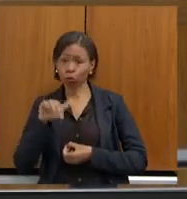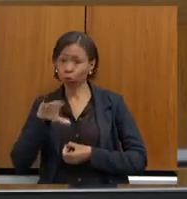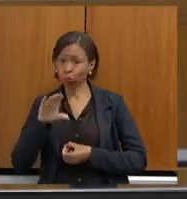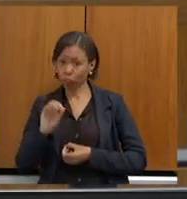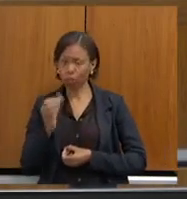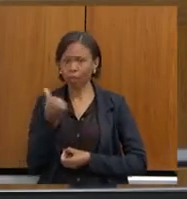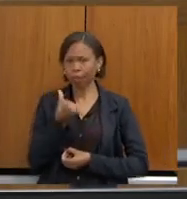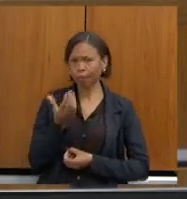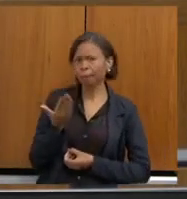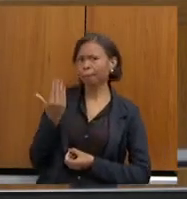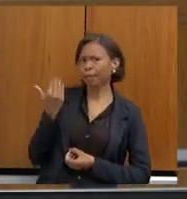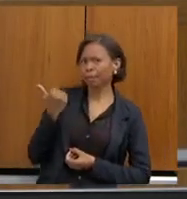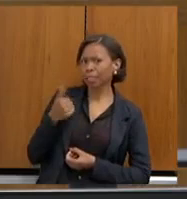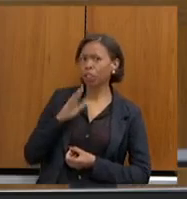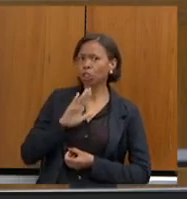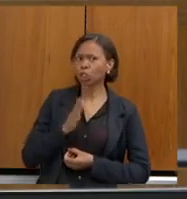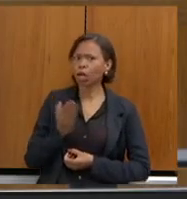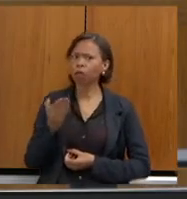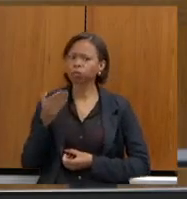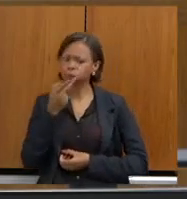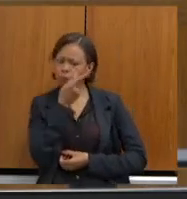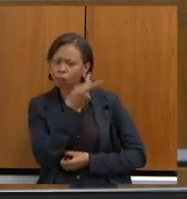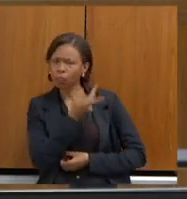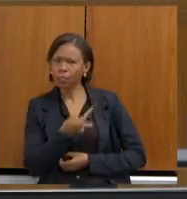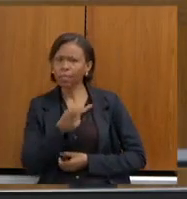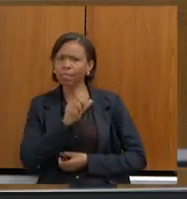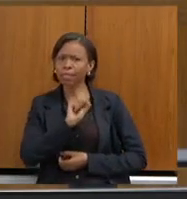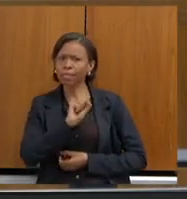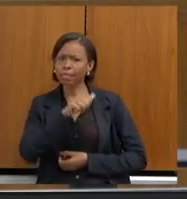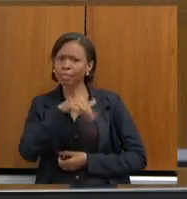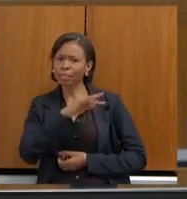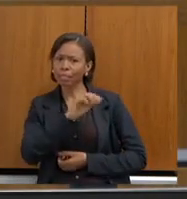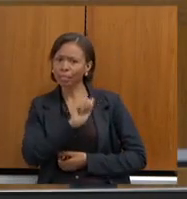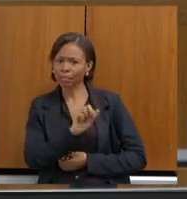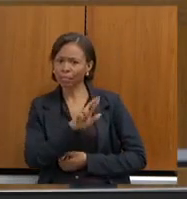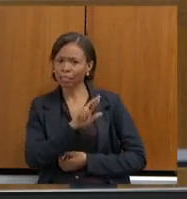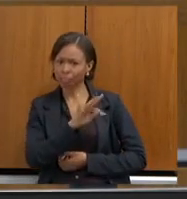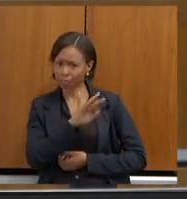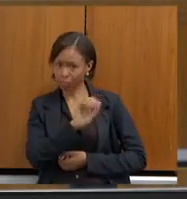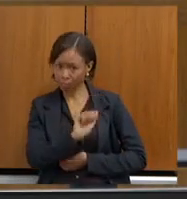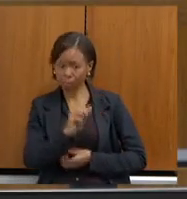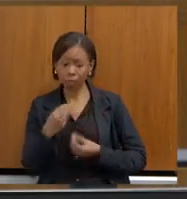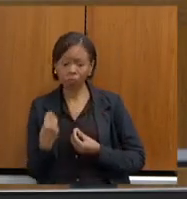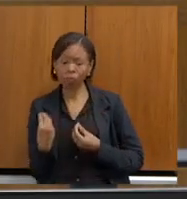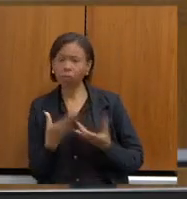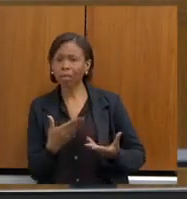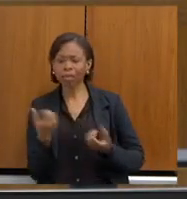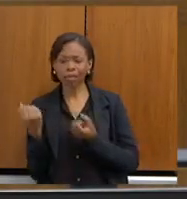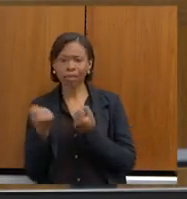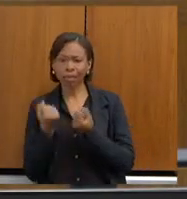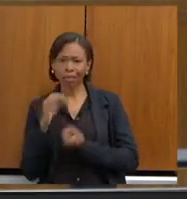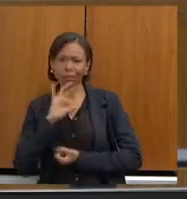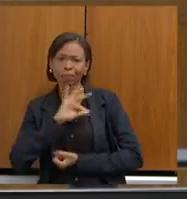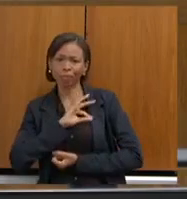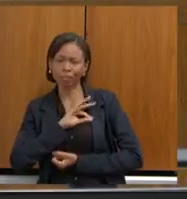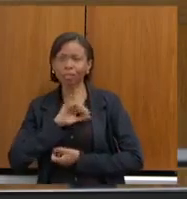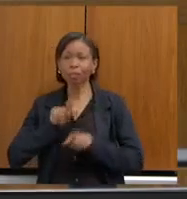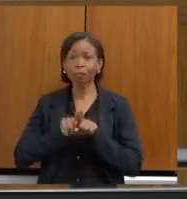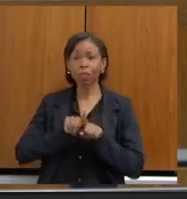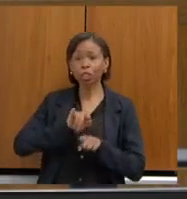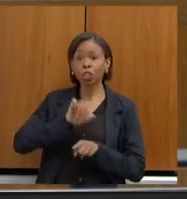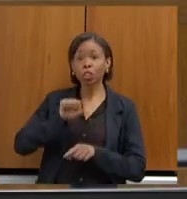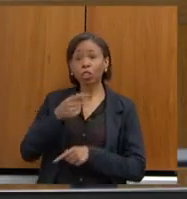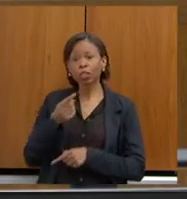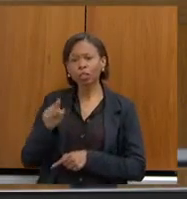tivemos em Santa Rita fazendo entrega de viaturas essa semana mesmo teremos nem São João da Mata